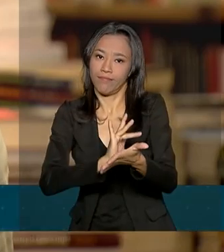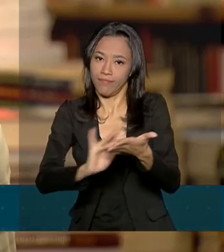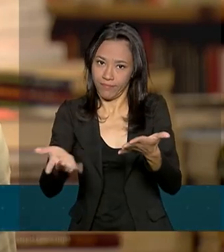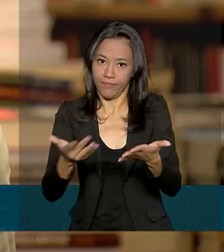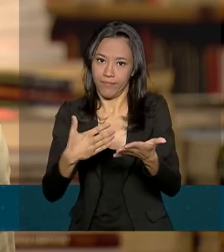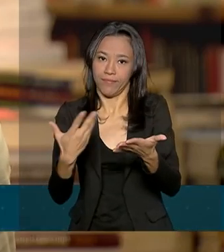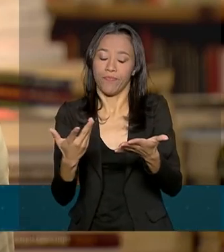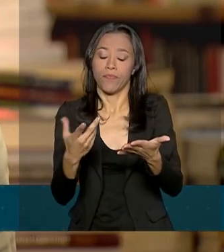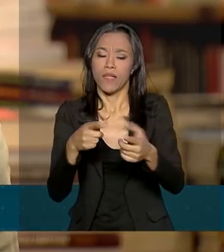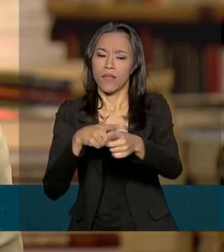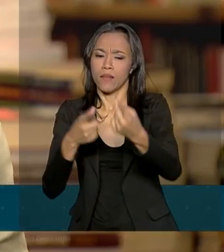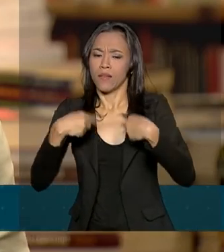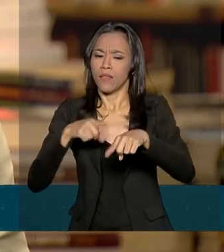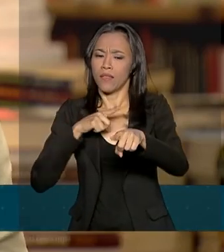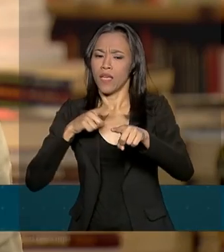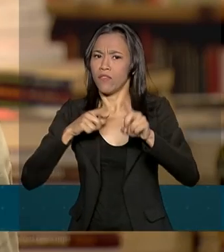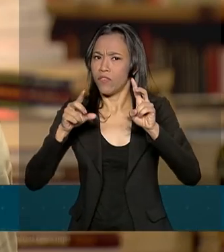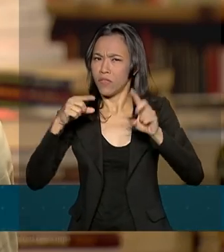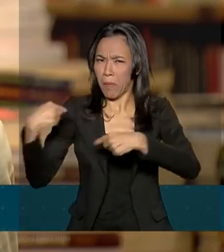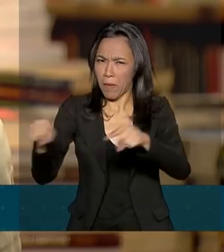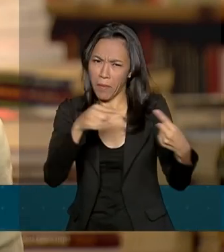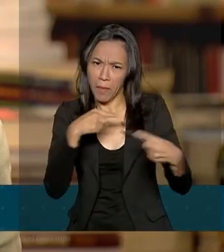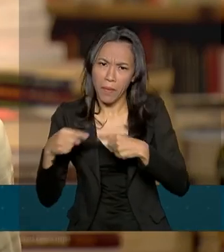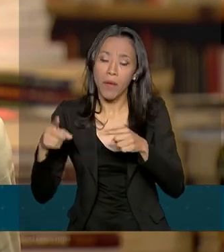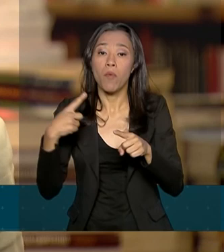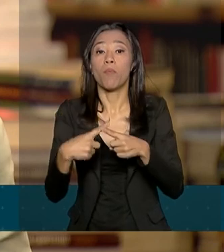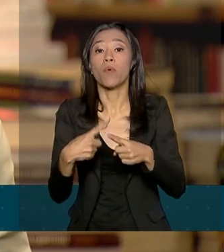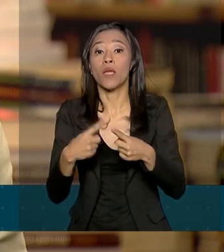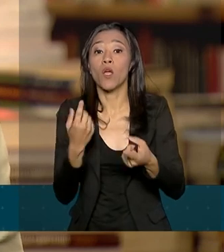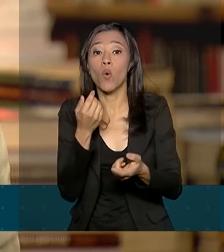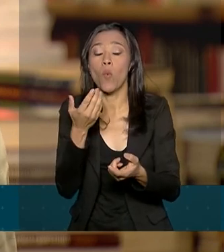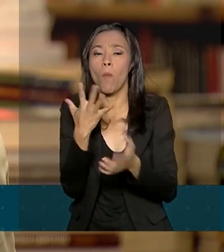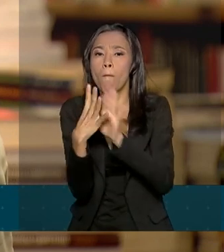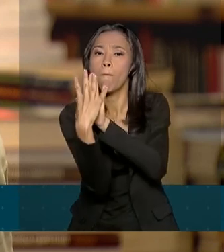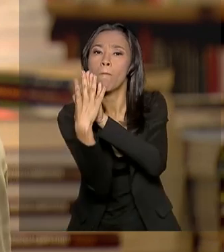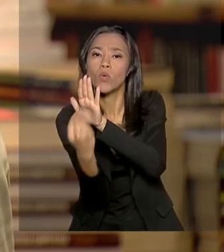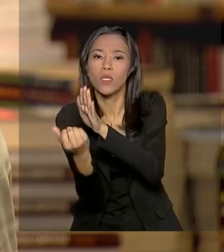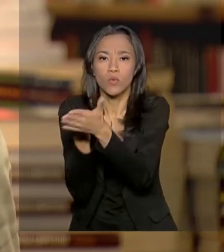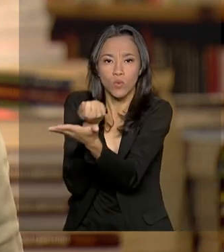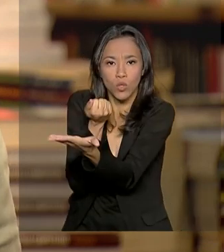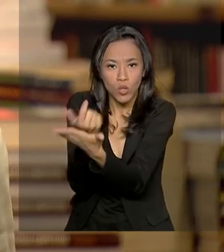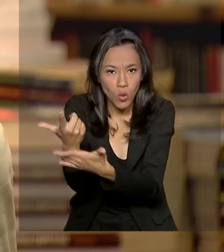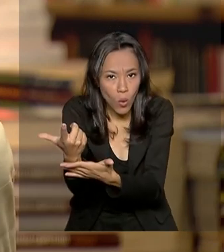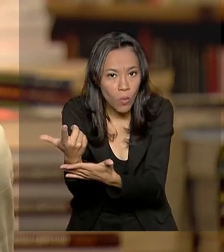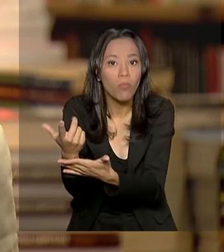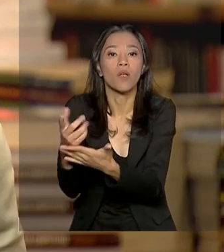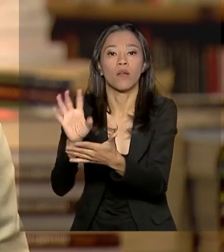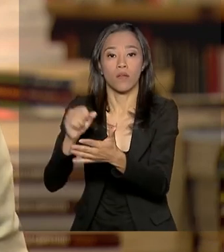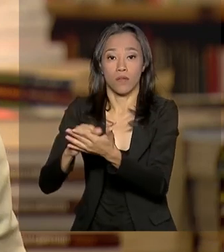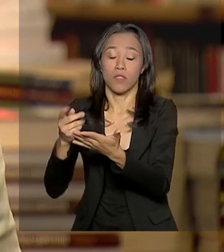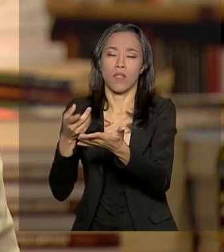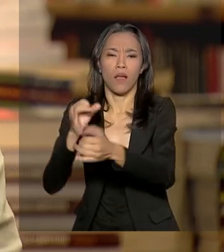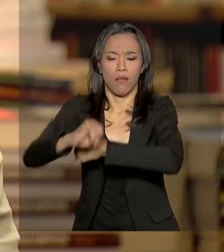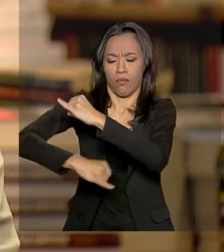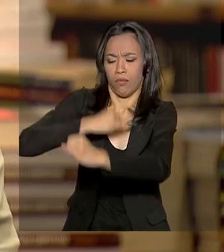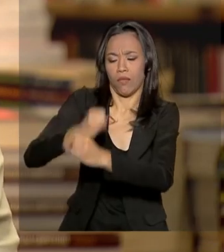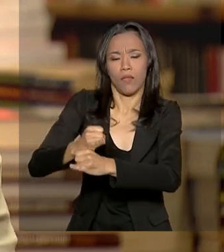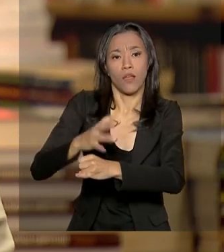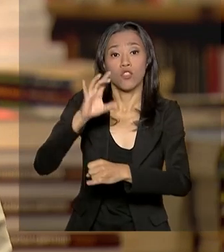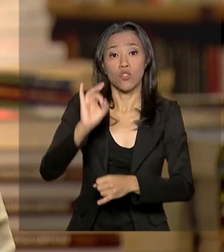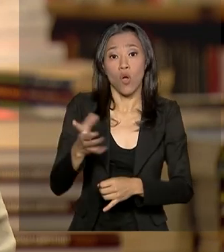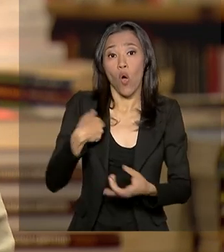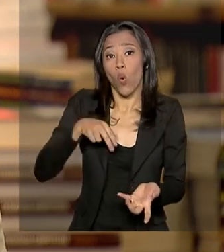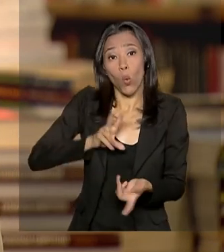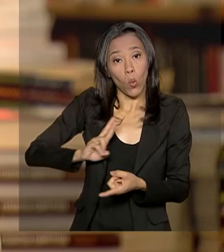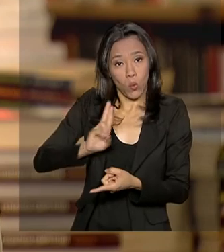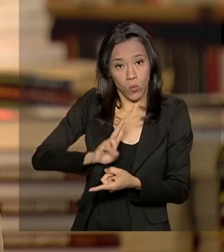também o debate sobre o modelo de compras chamado gestão de direitos digitais o consumidor adquirir apenas o direito de uso